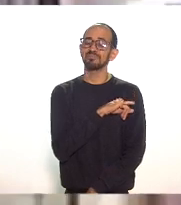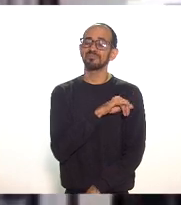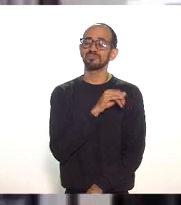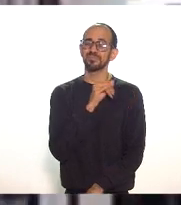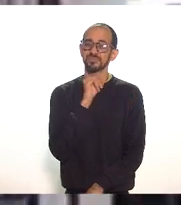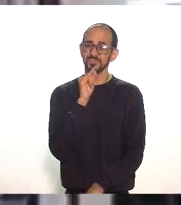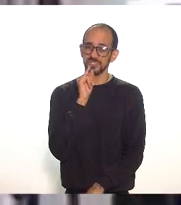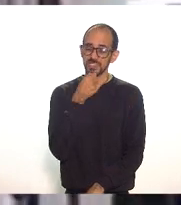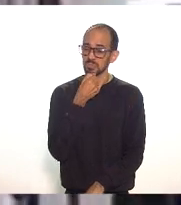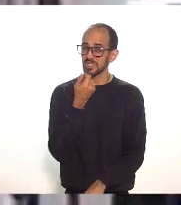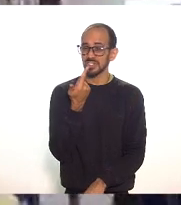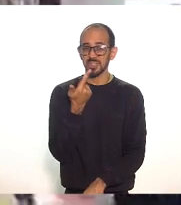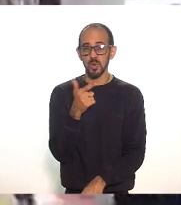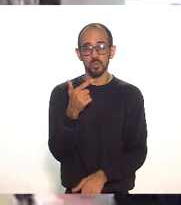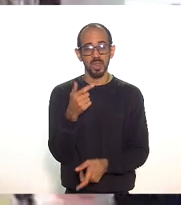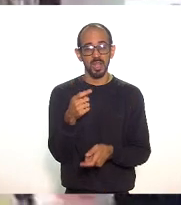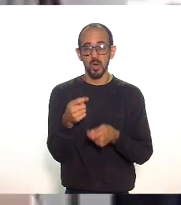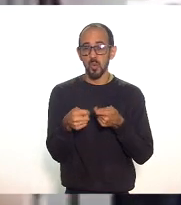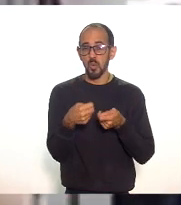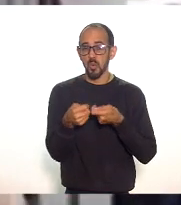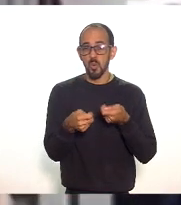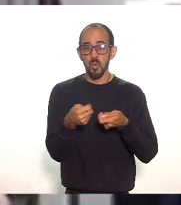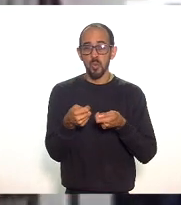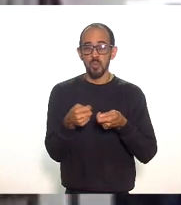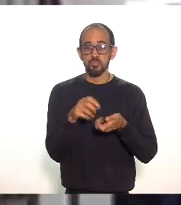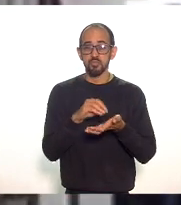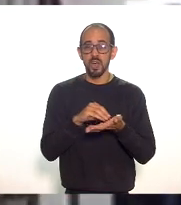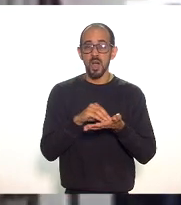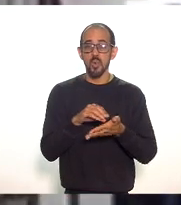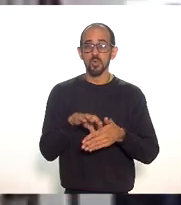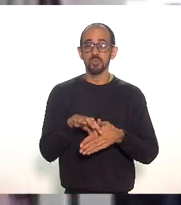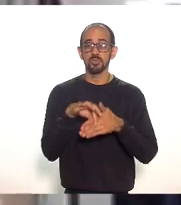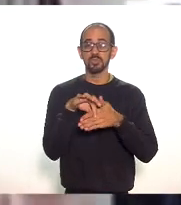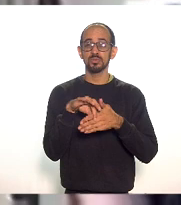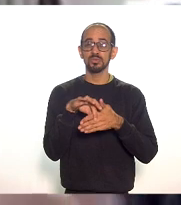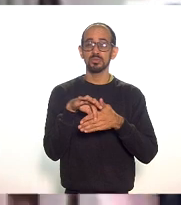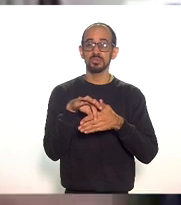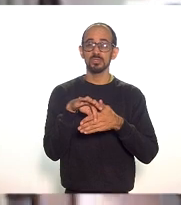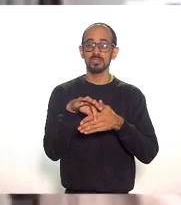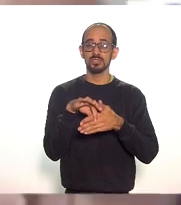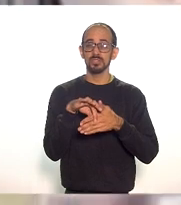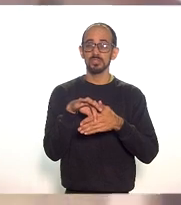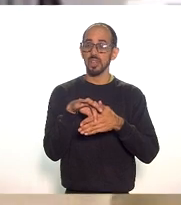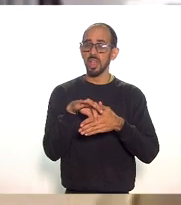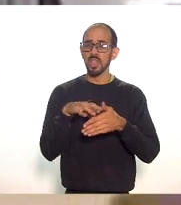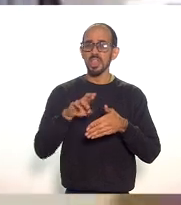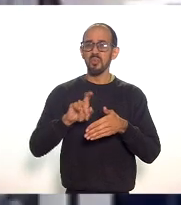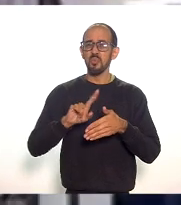sem controle, não tem comando. Então, falar isto